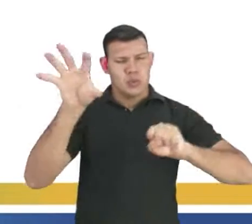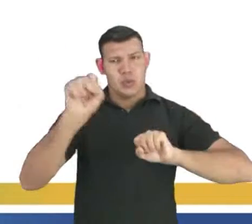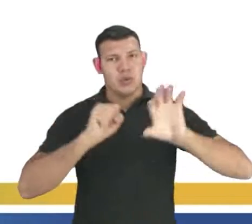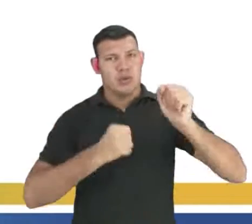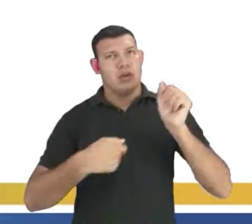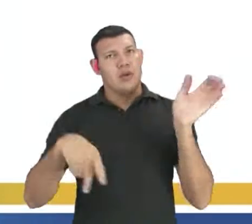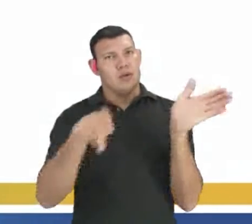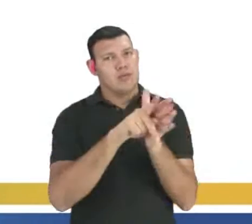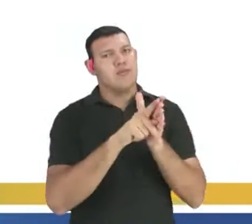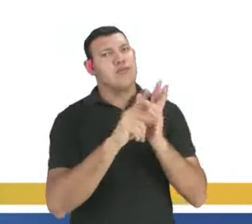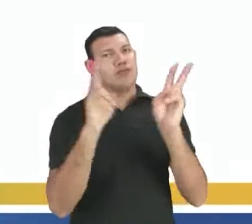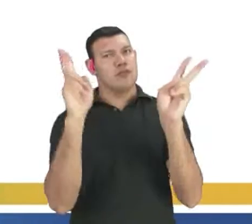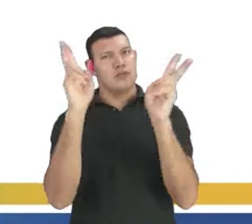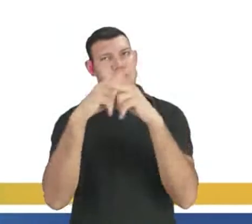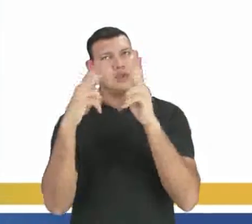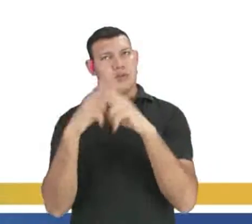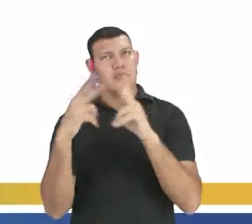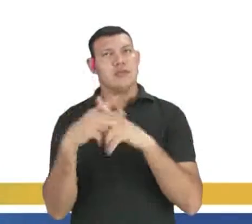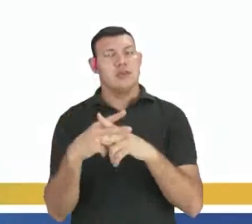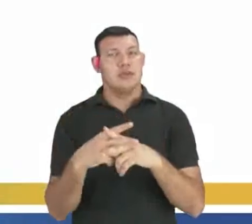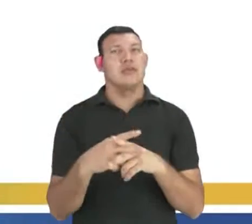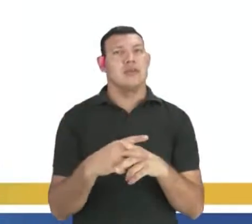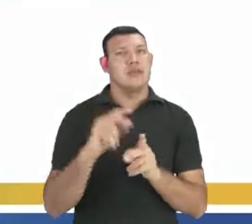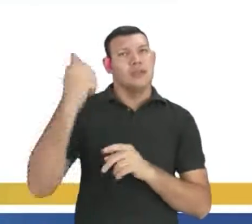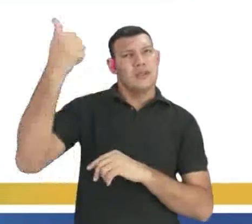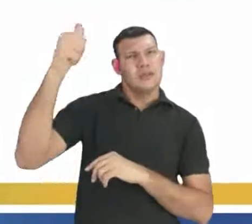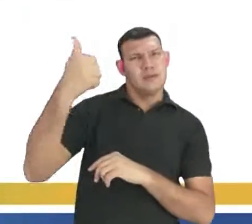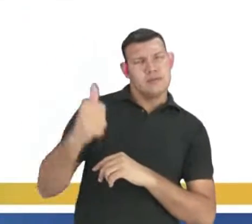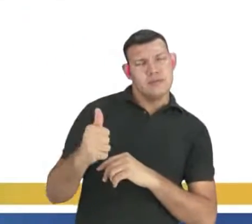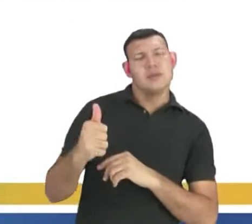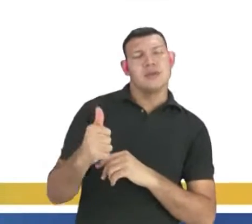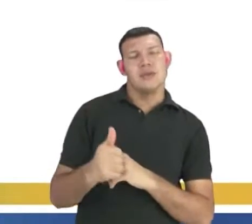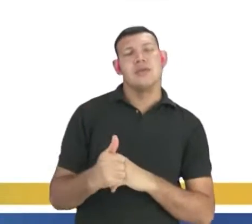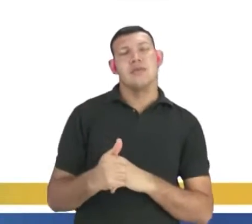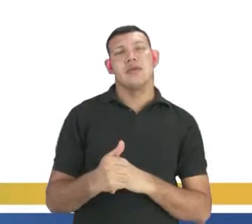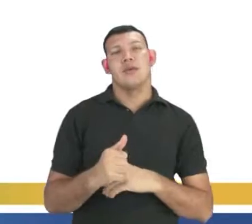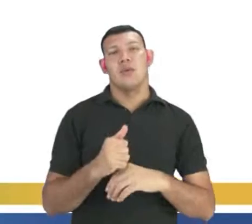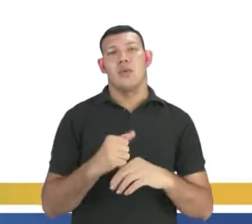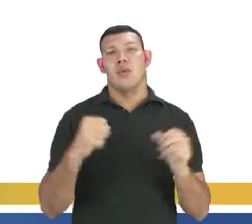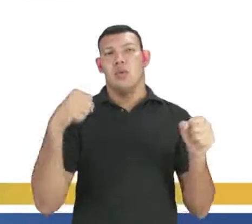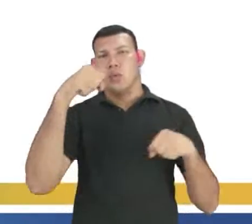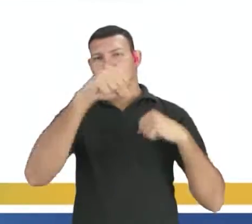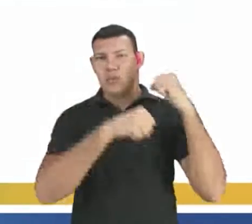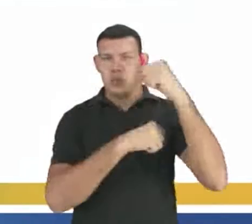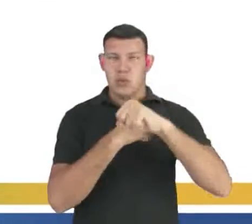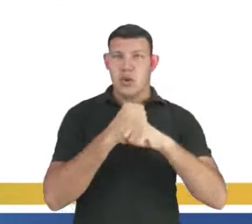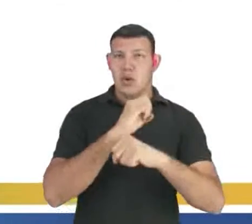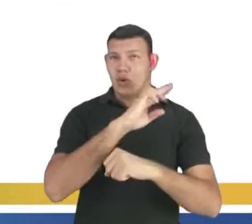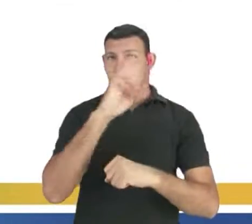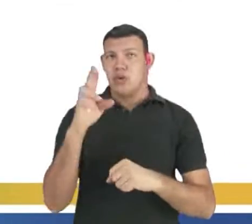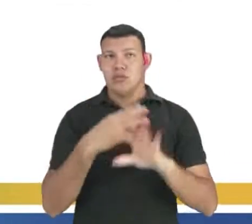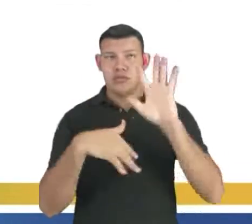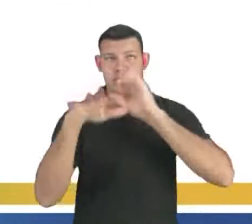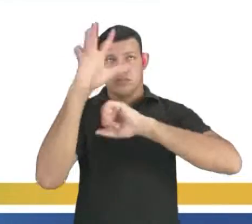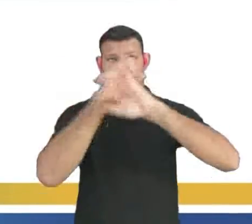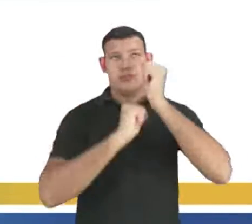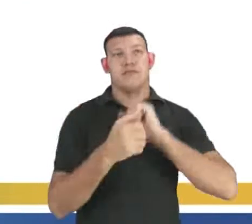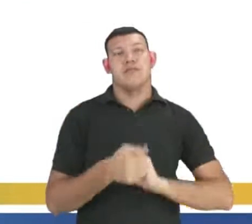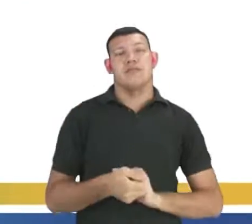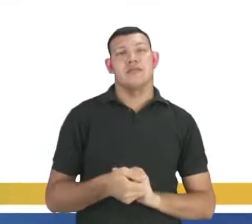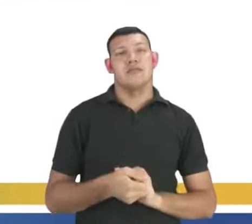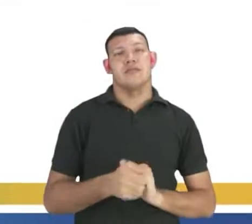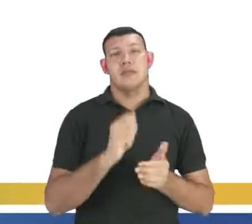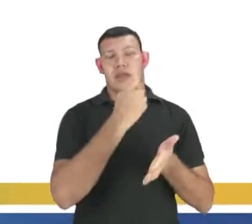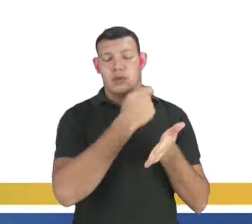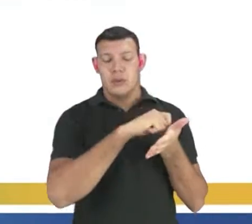explorando cada uma delas, diferentes golpes e aprendizados. Segundo esse autor citado,